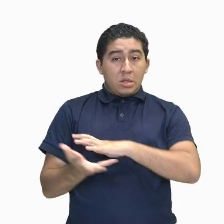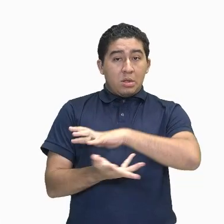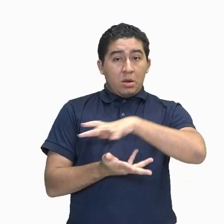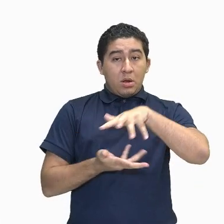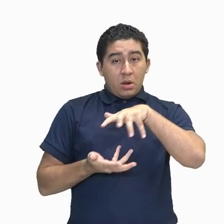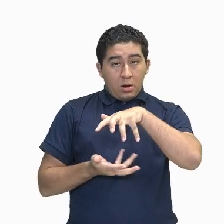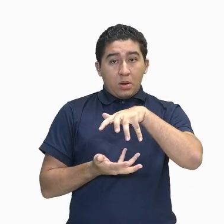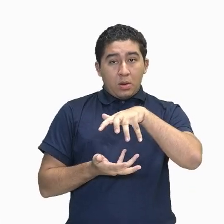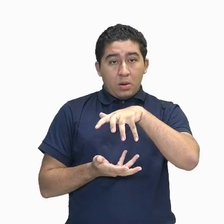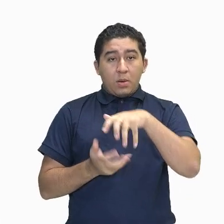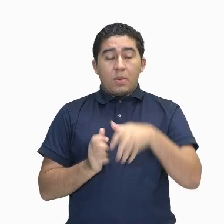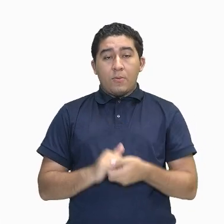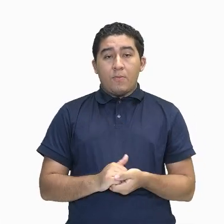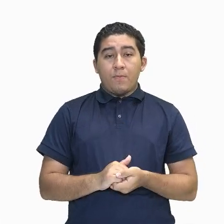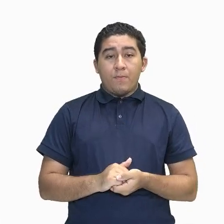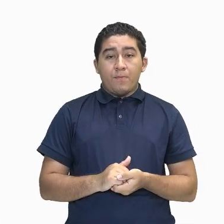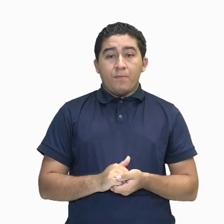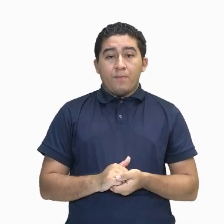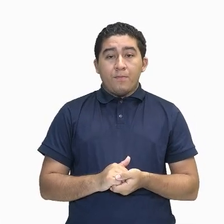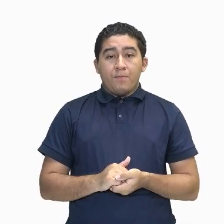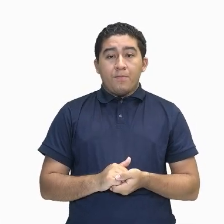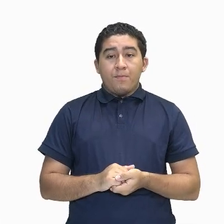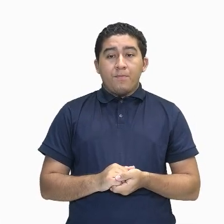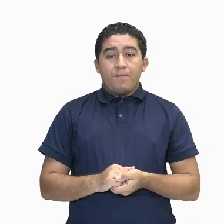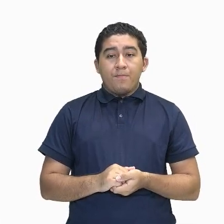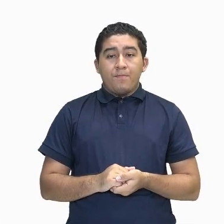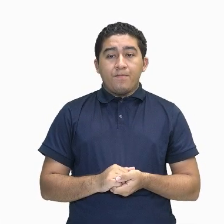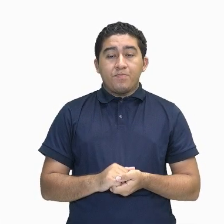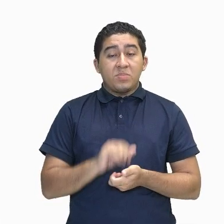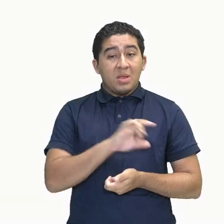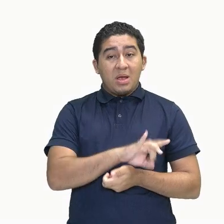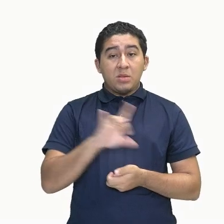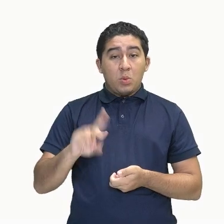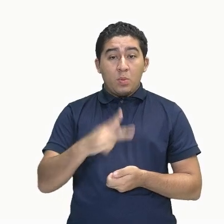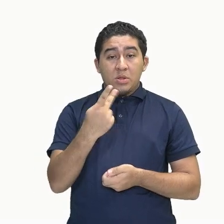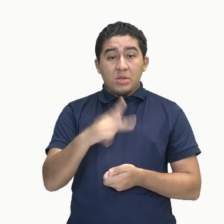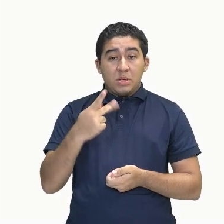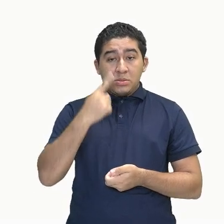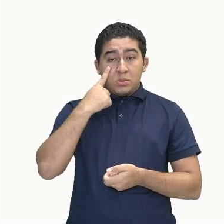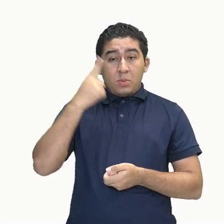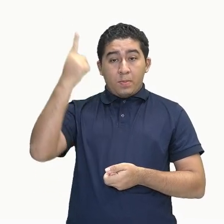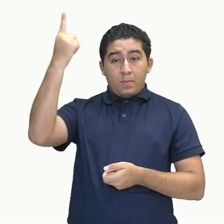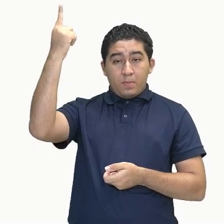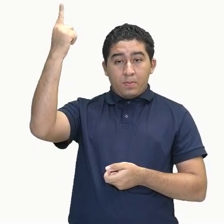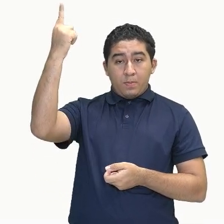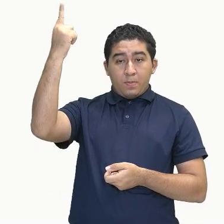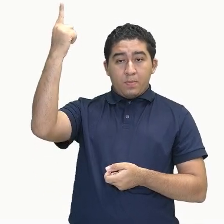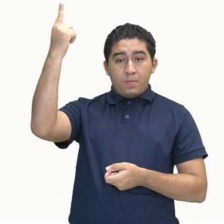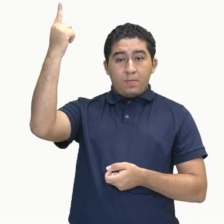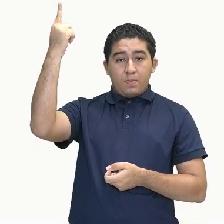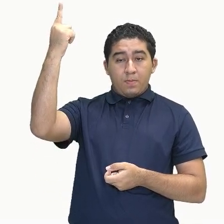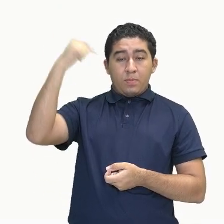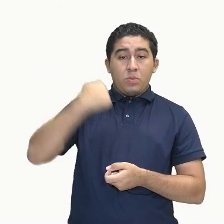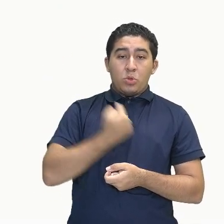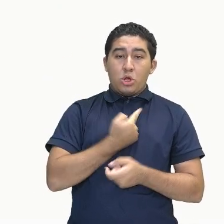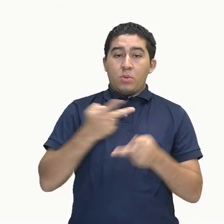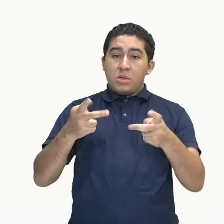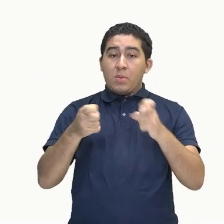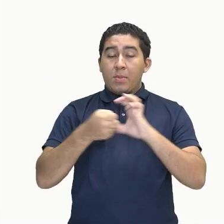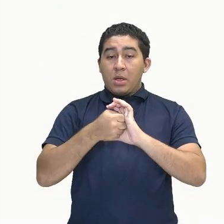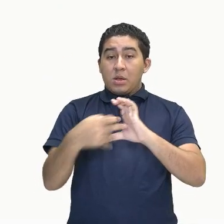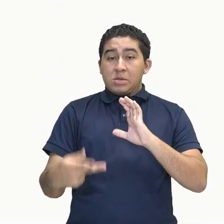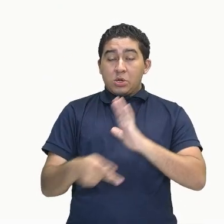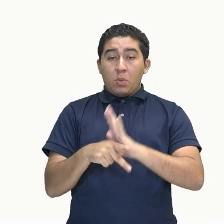aí sobre cada uma dessas esferas, né? Nós observamos as características do manto,